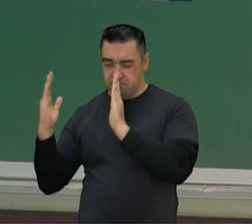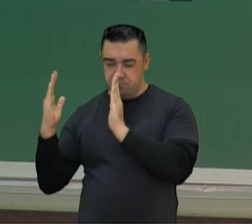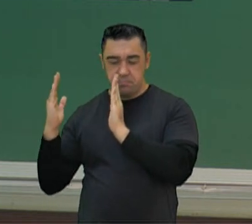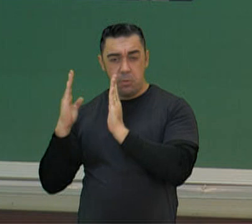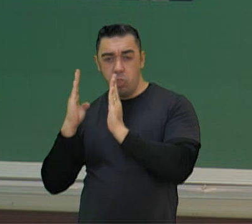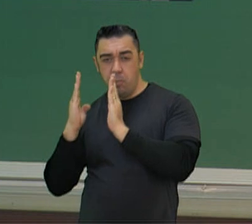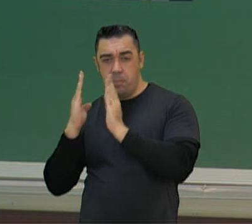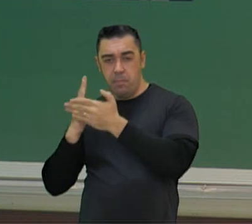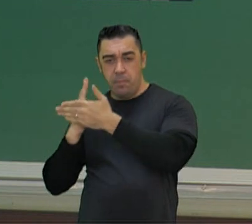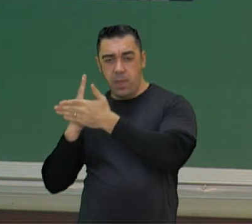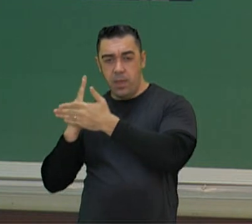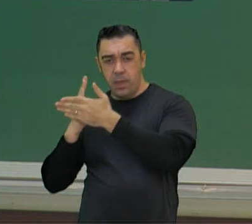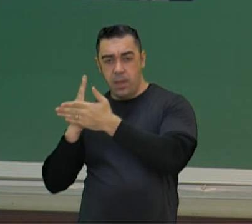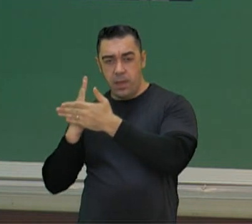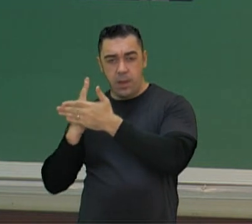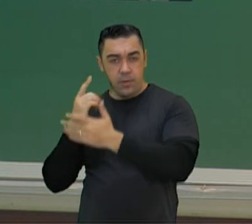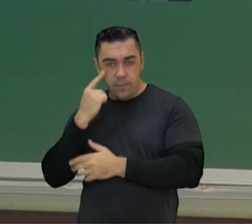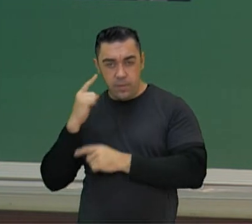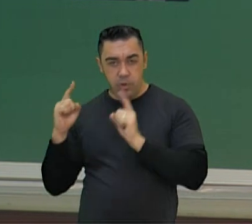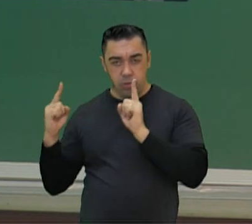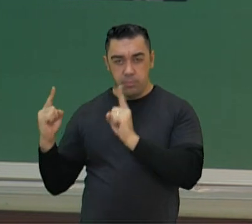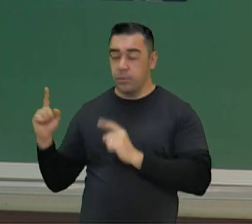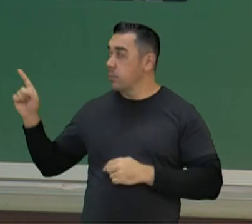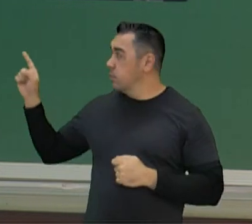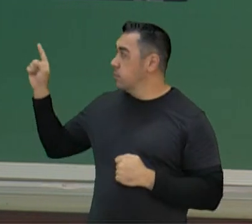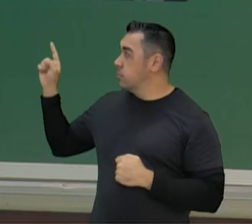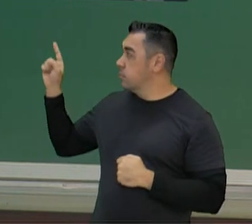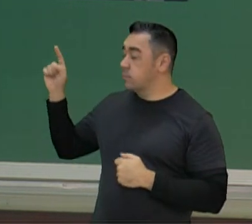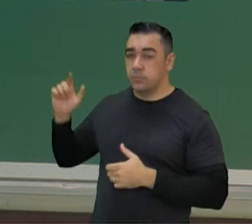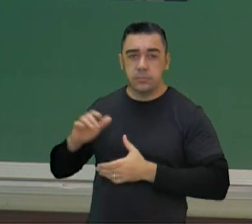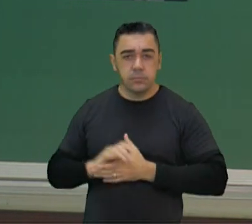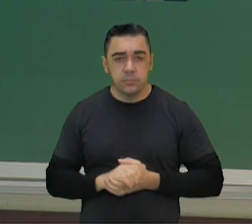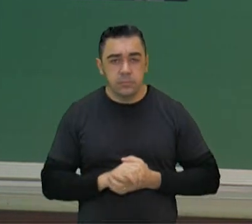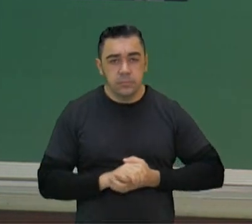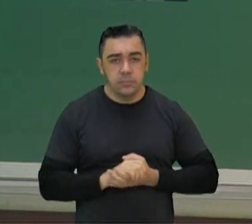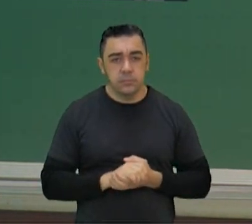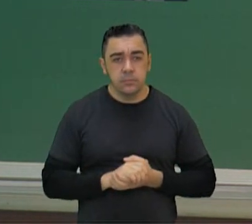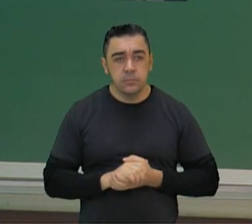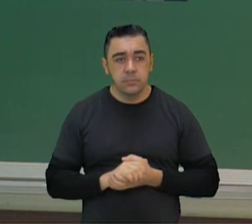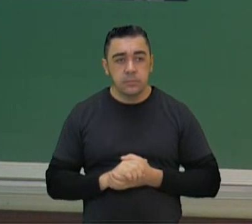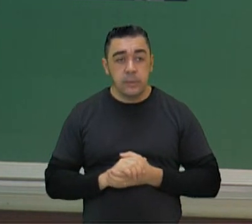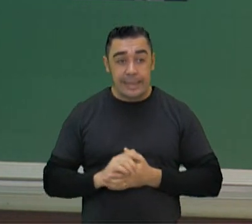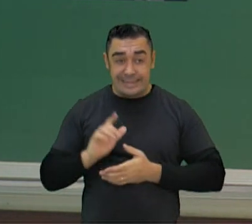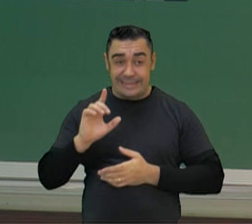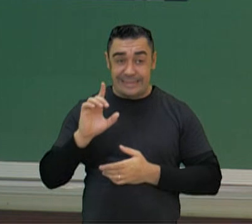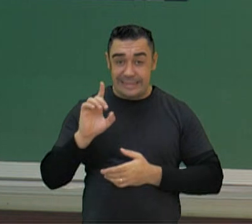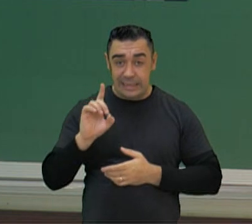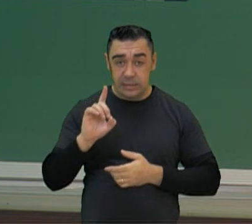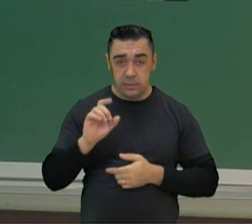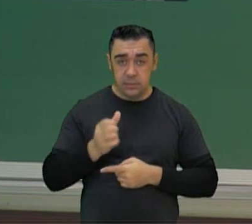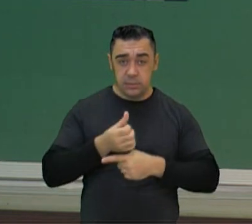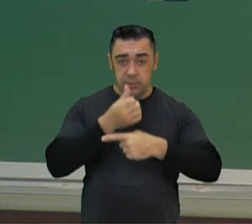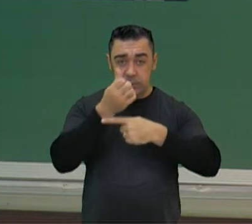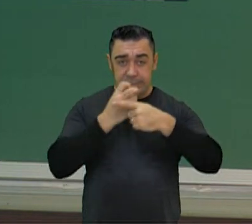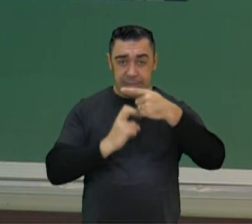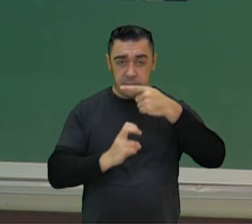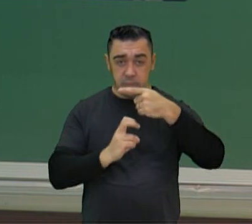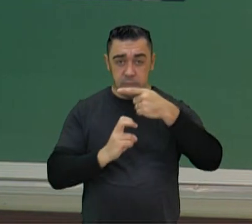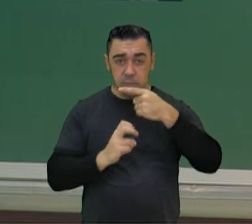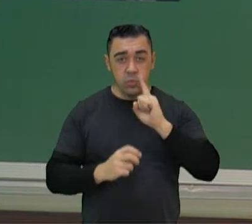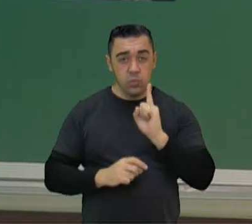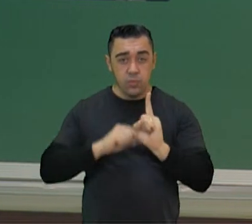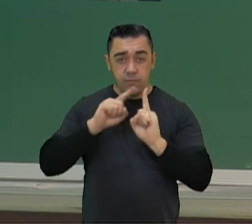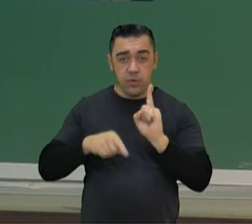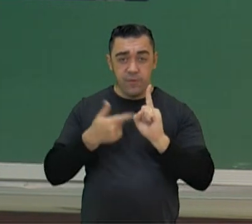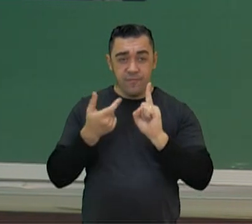4,53. Veja, entre o 4 e entre o 5. A letra D, 6 sobre 5,